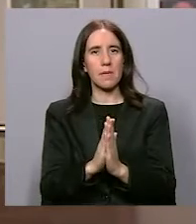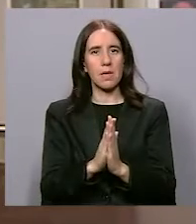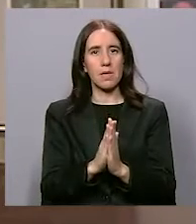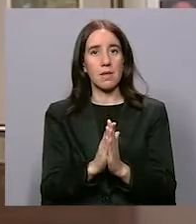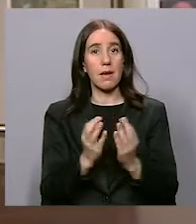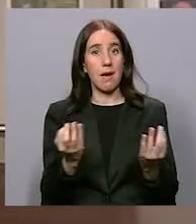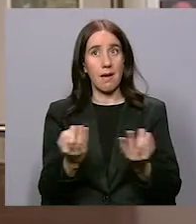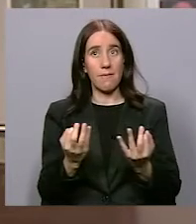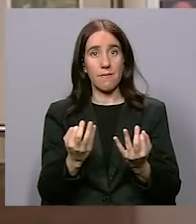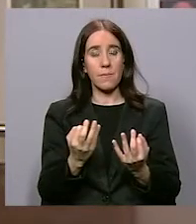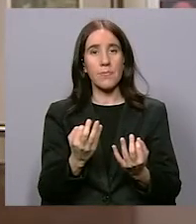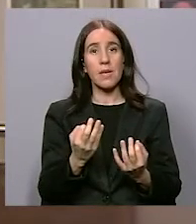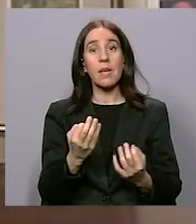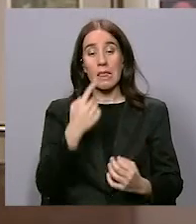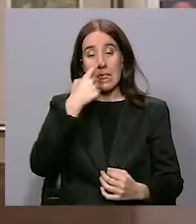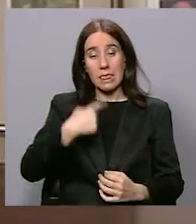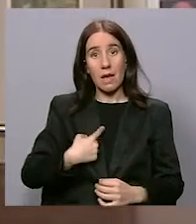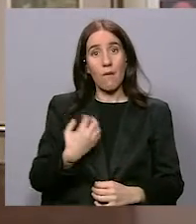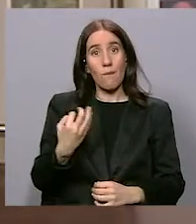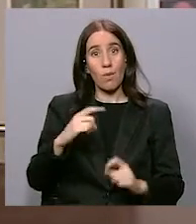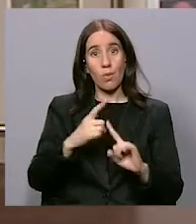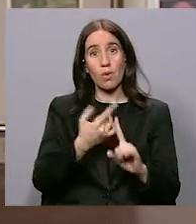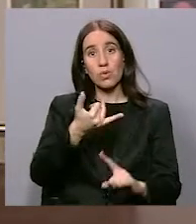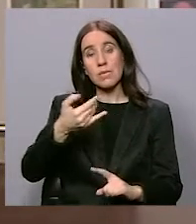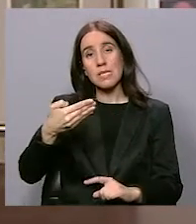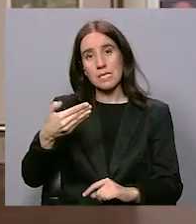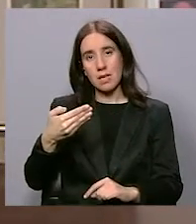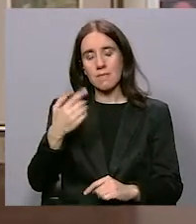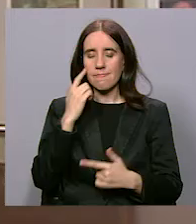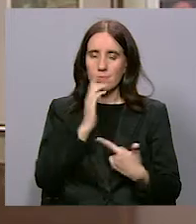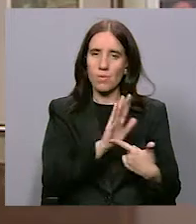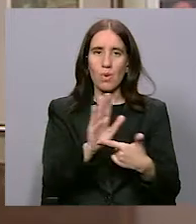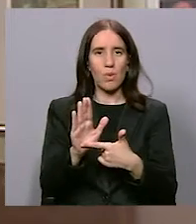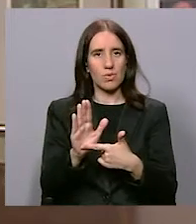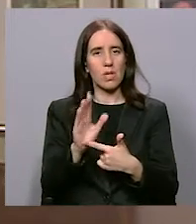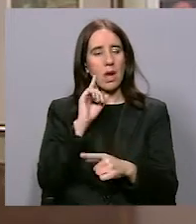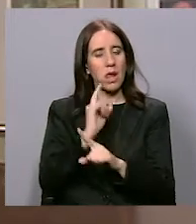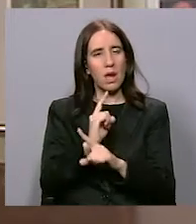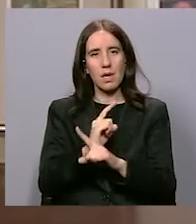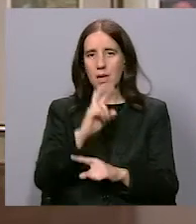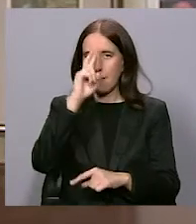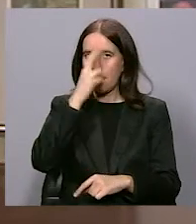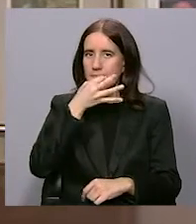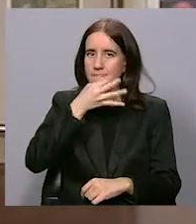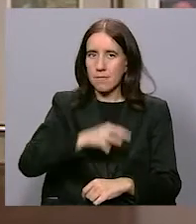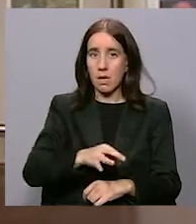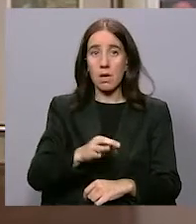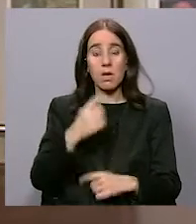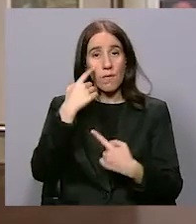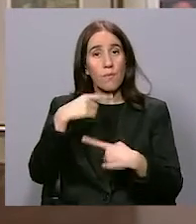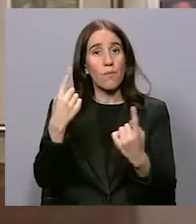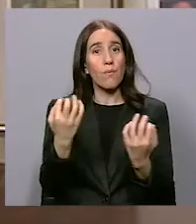claro é que naquilo que falhou em 2017 se demonstra o mesmo empenho